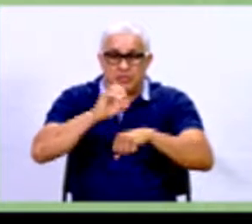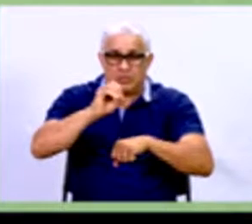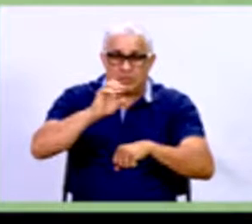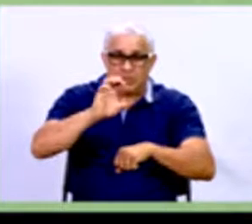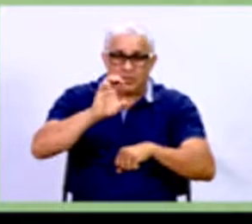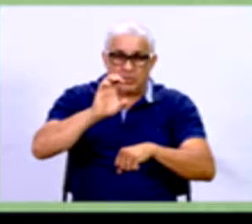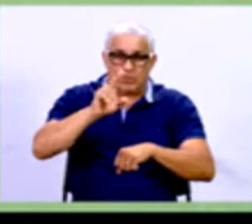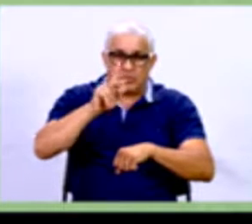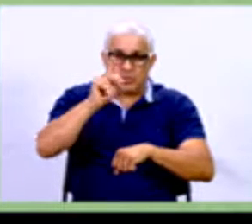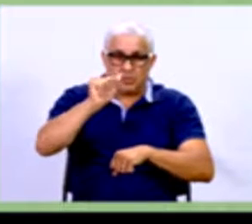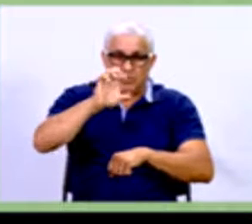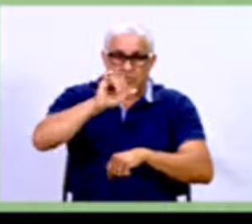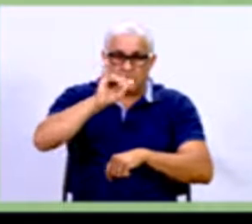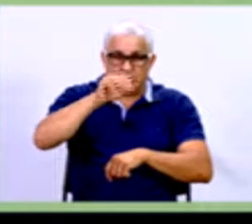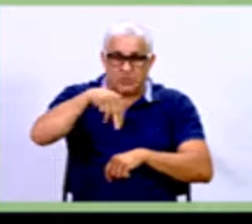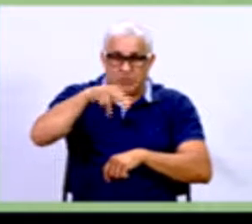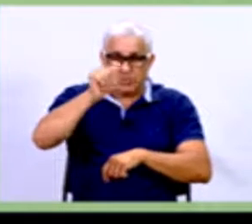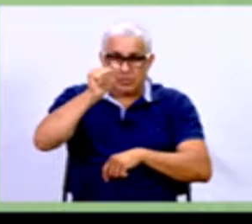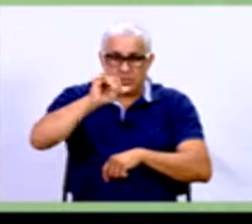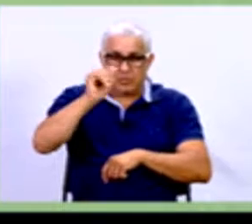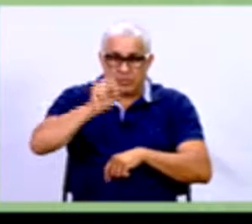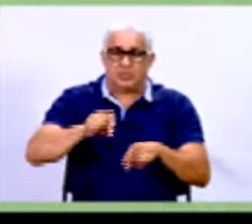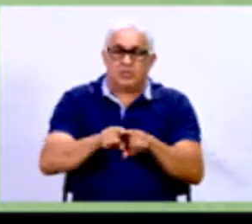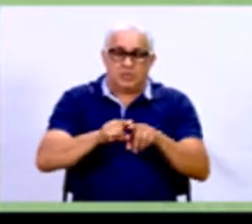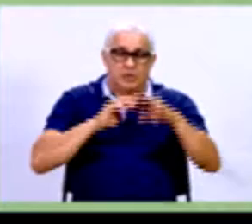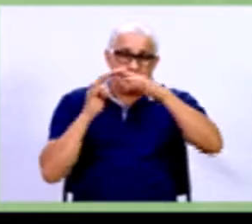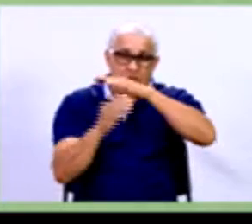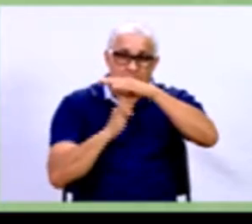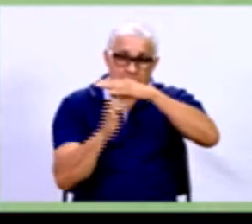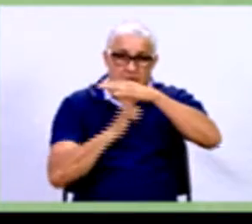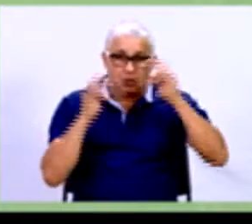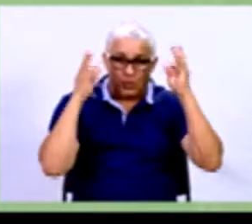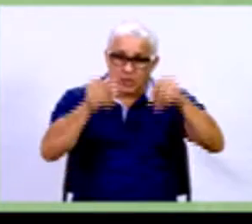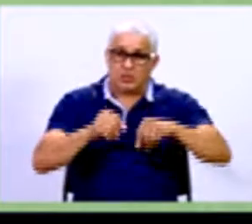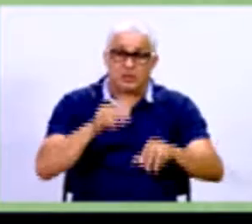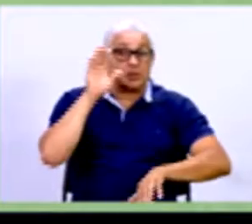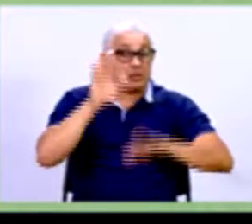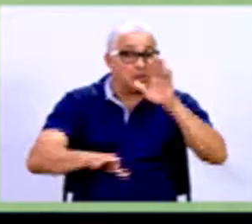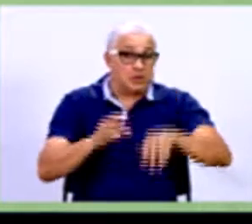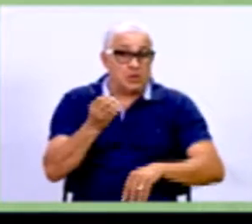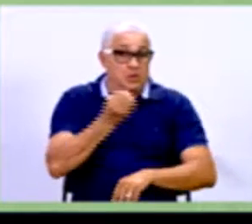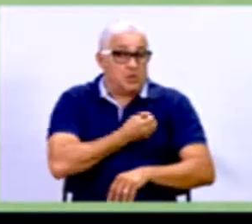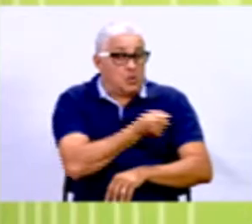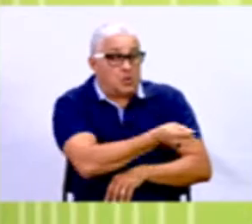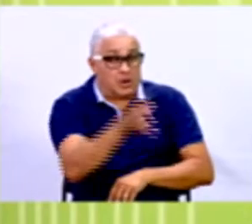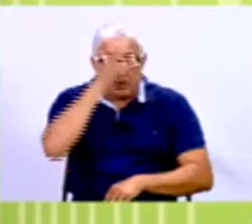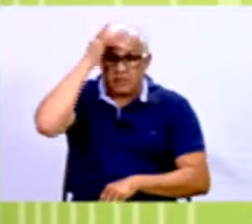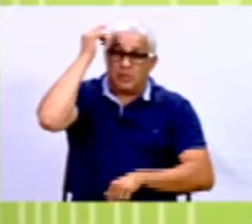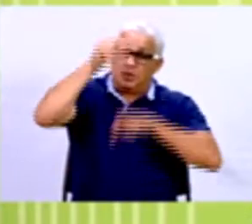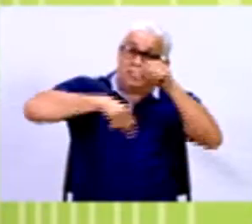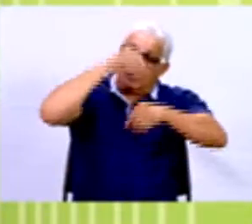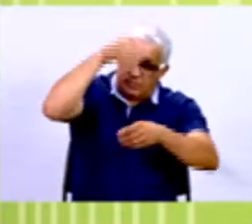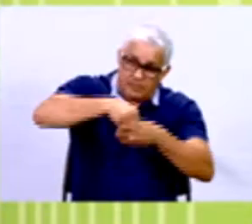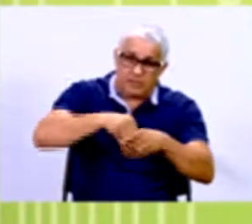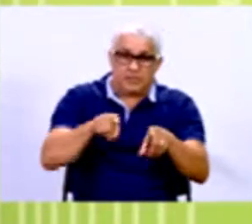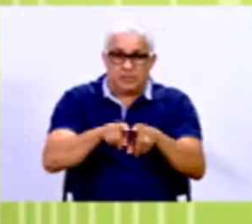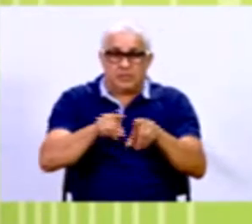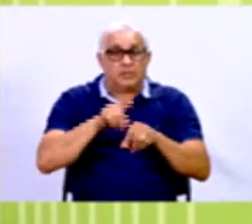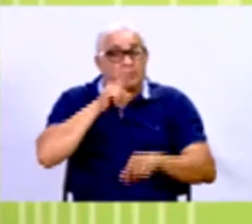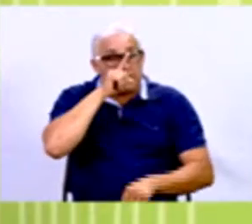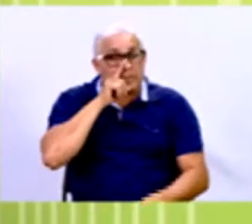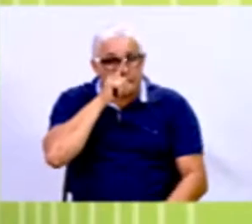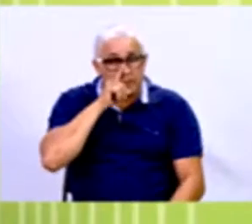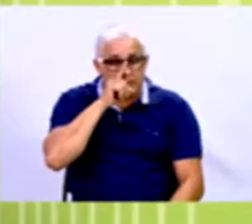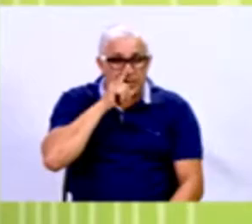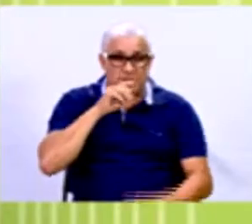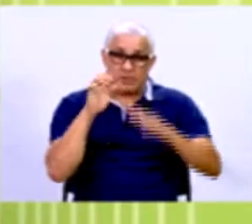Não é toda empresa que precisa ter, depende do número de empregados e também depende dos riscos, dos riscos